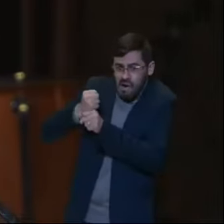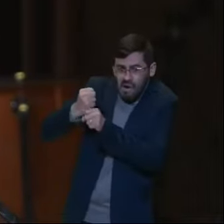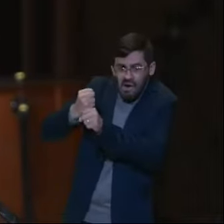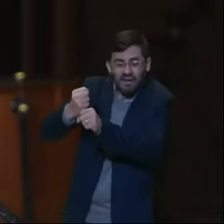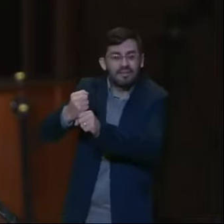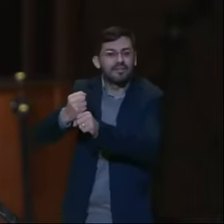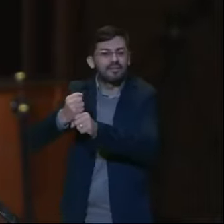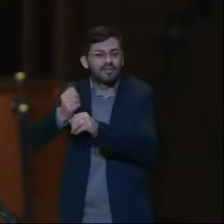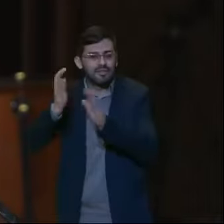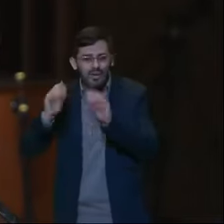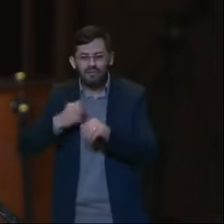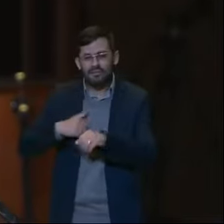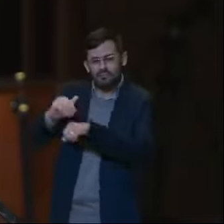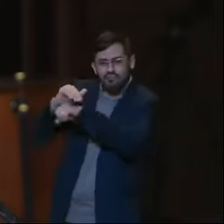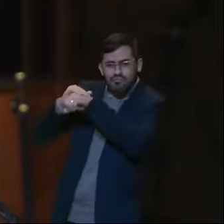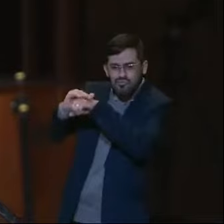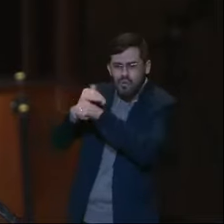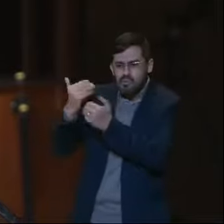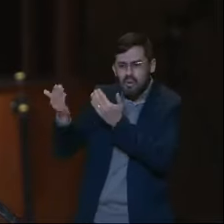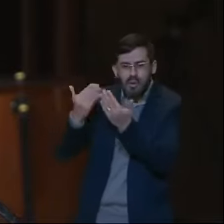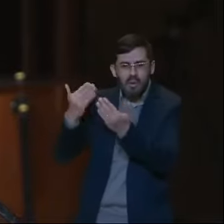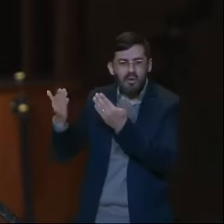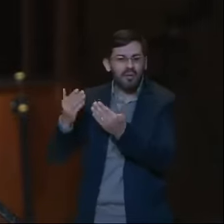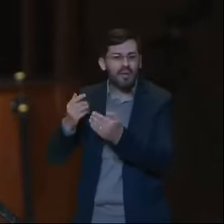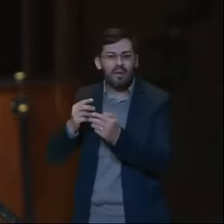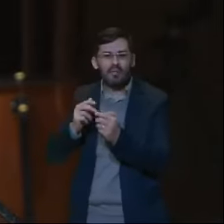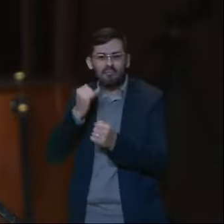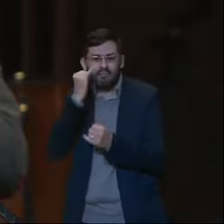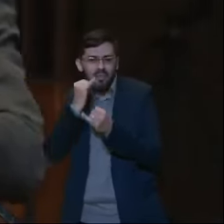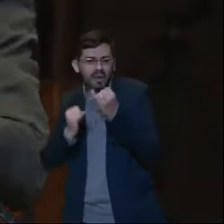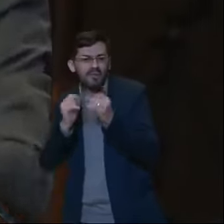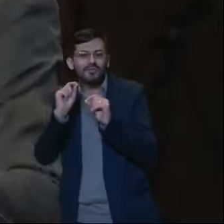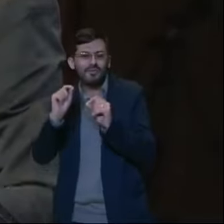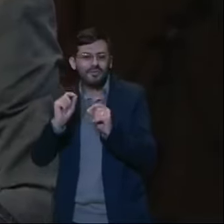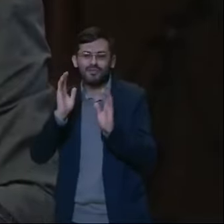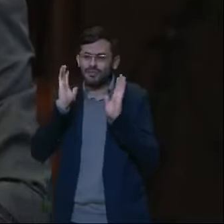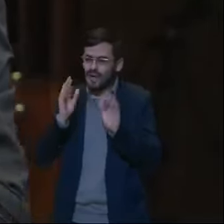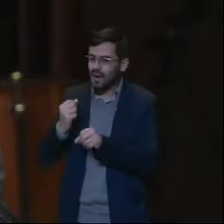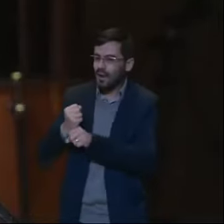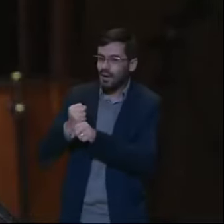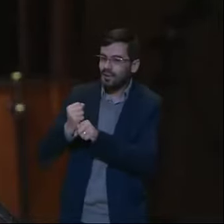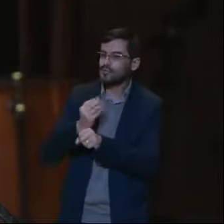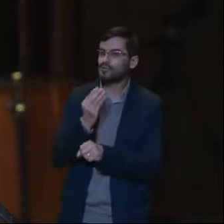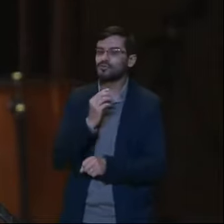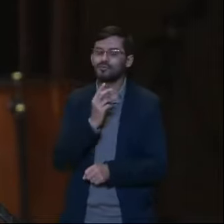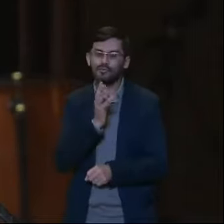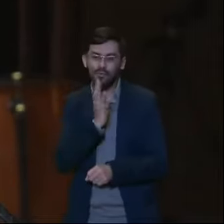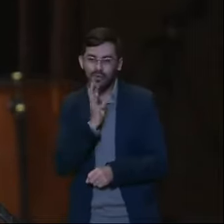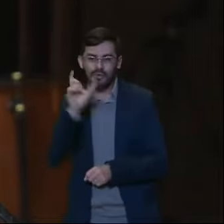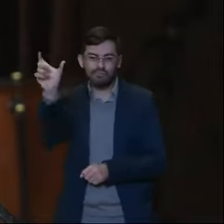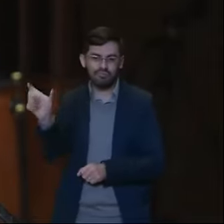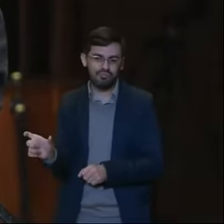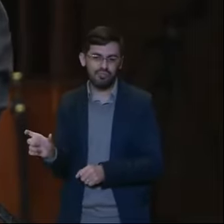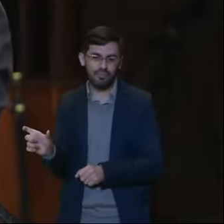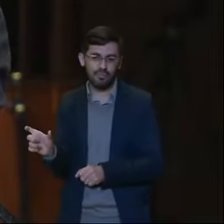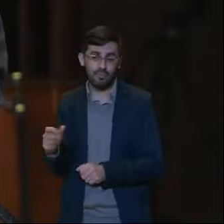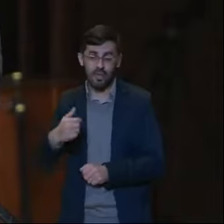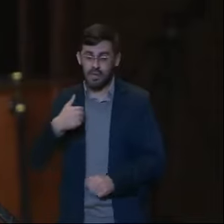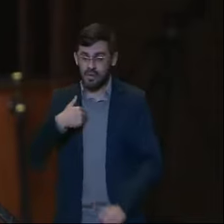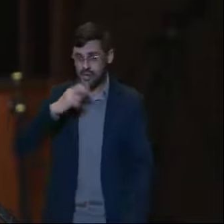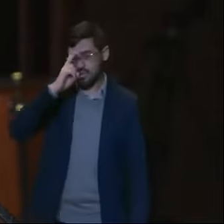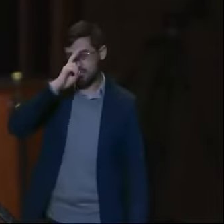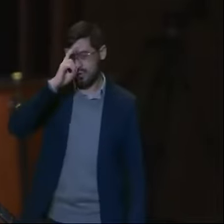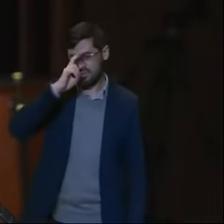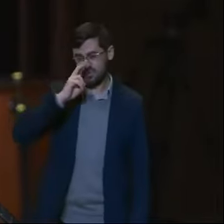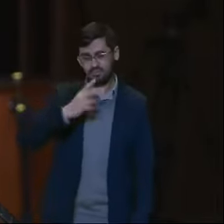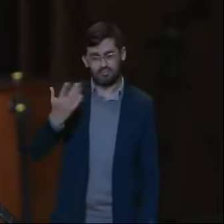já começa a bater um papo e conversar como se parece que há muito tempo você conhecesse aquela pessoa. Eu lembro de uma história que um